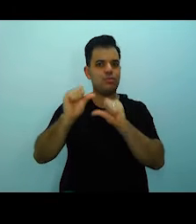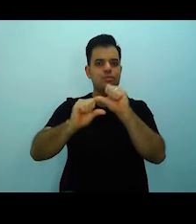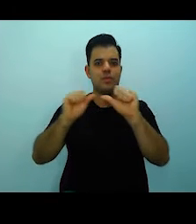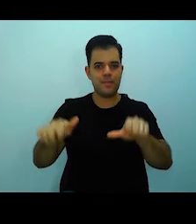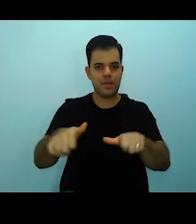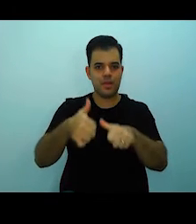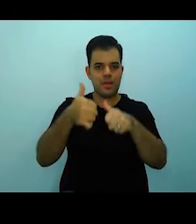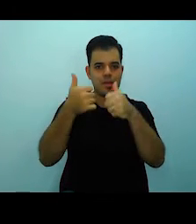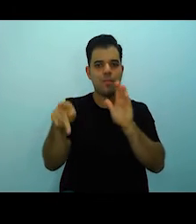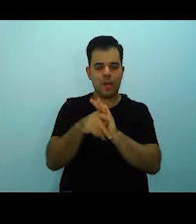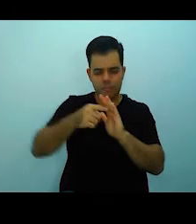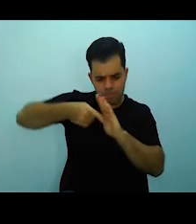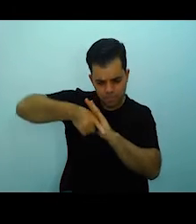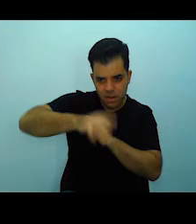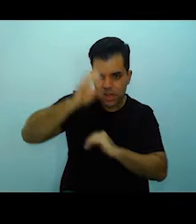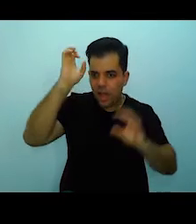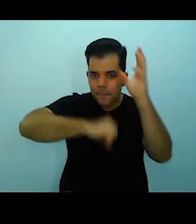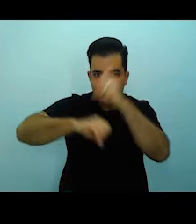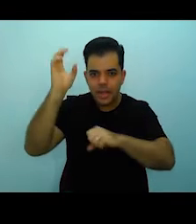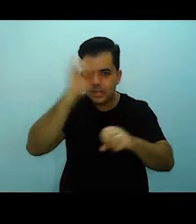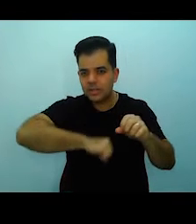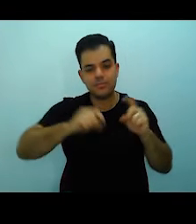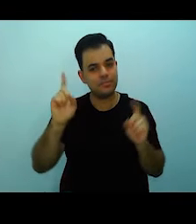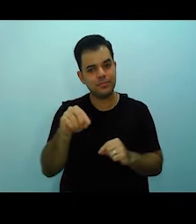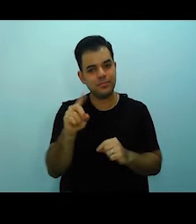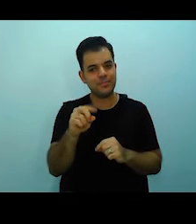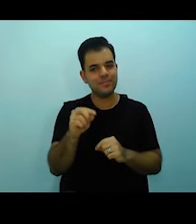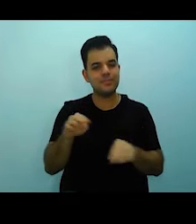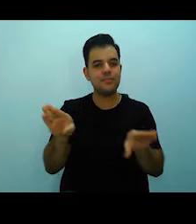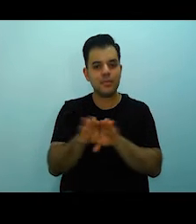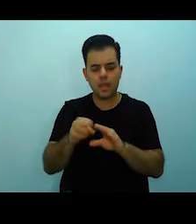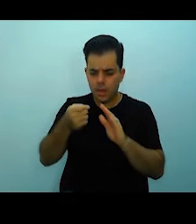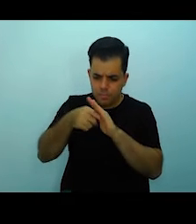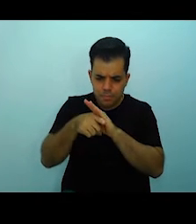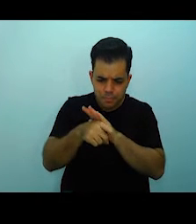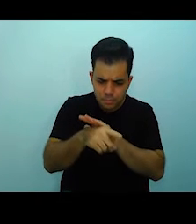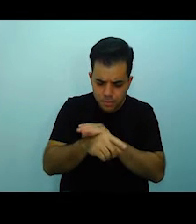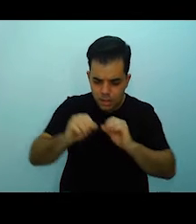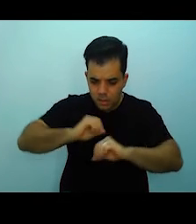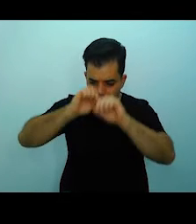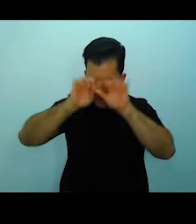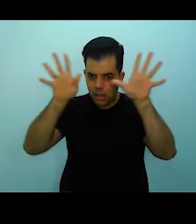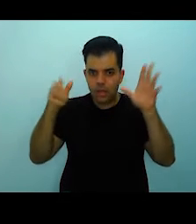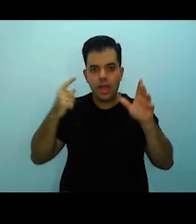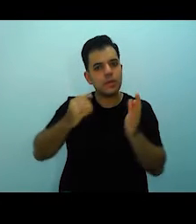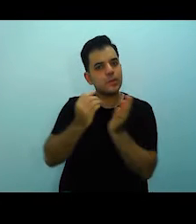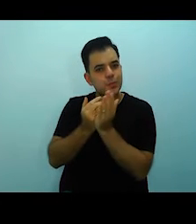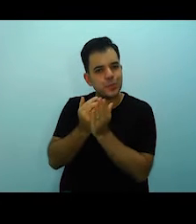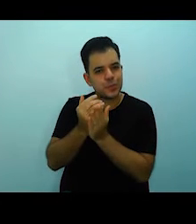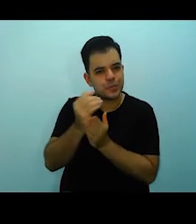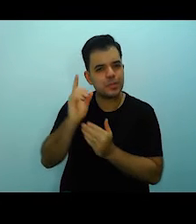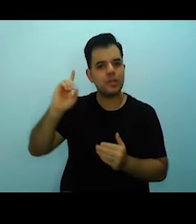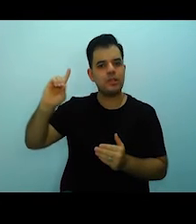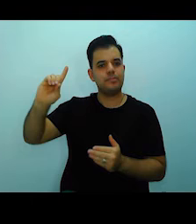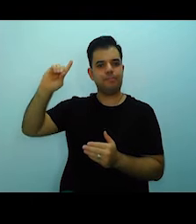se aprofundando e aprendendo. Então, esse aprofundamento, esse entendimento, ele se iniciou